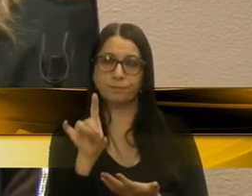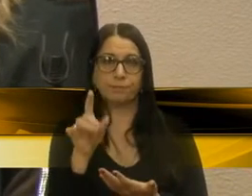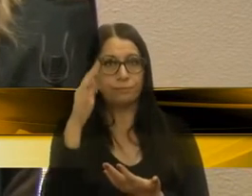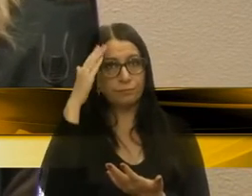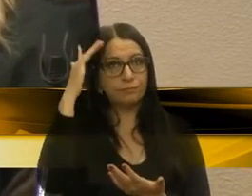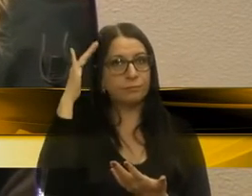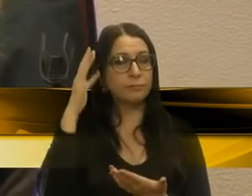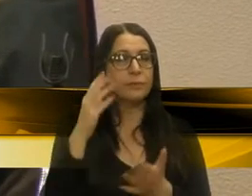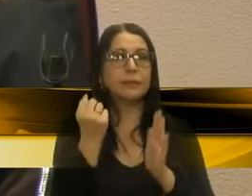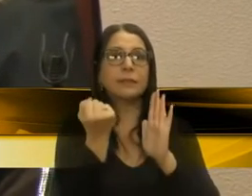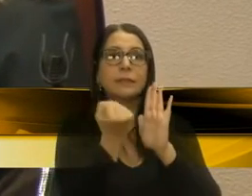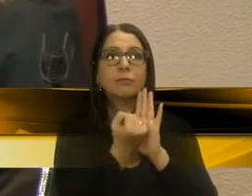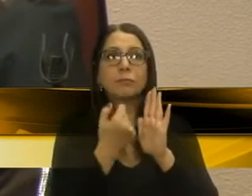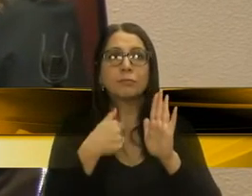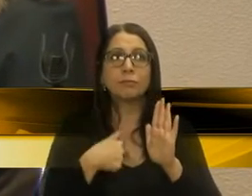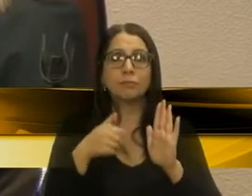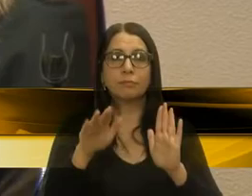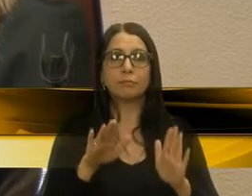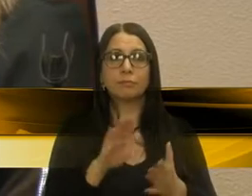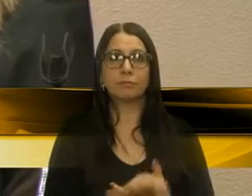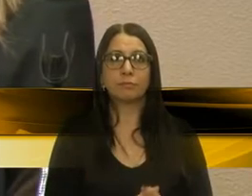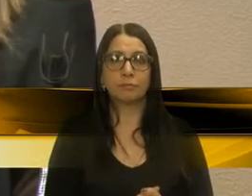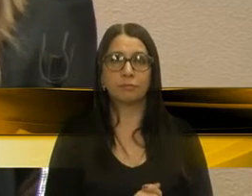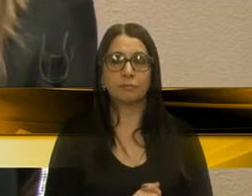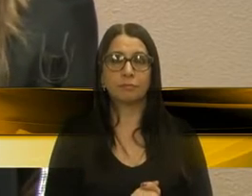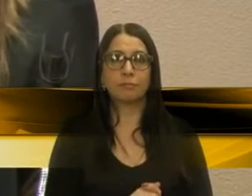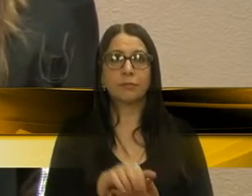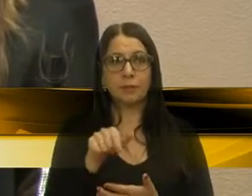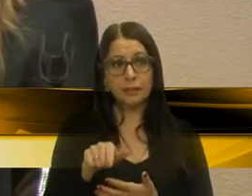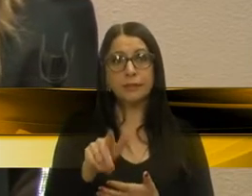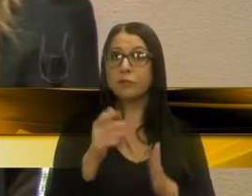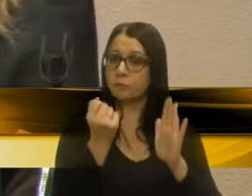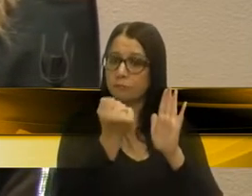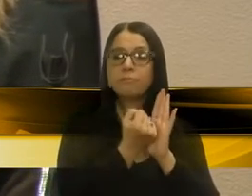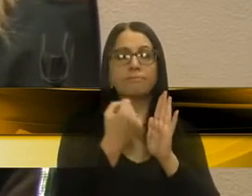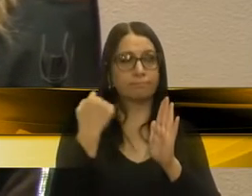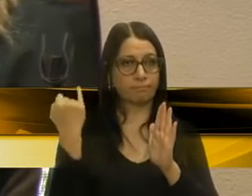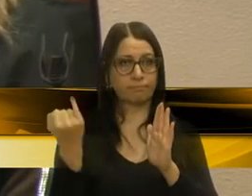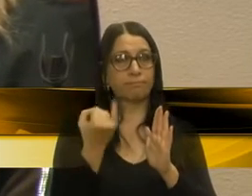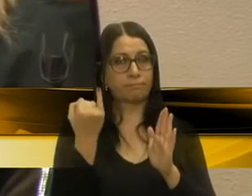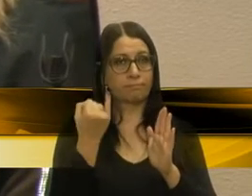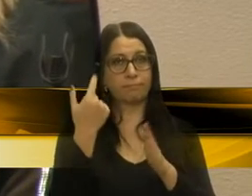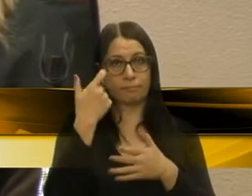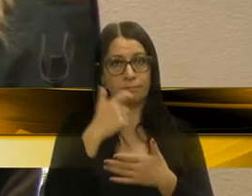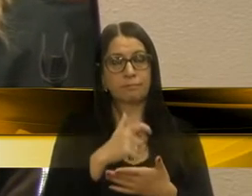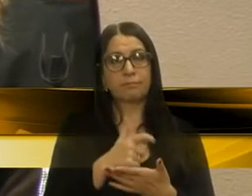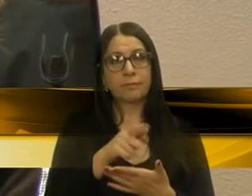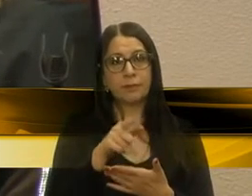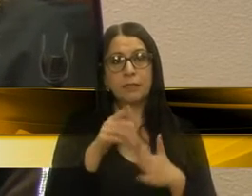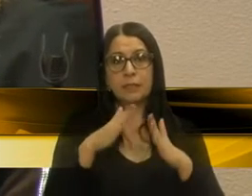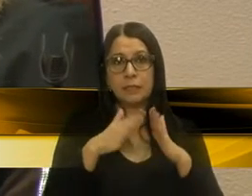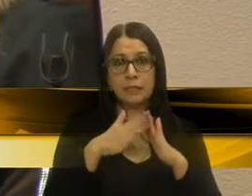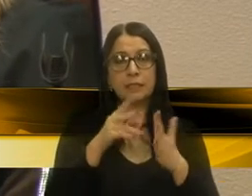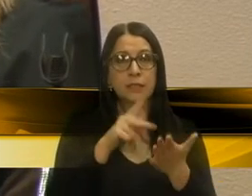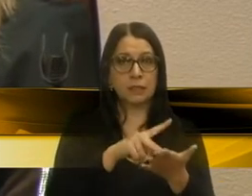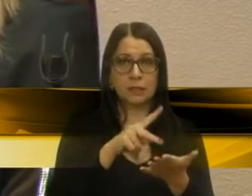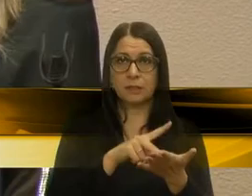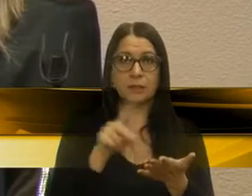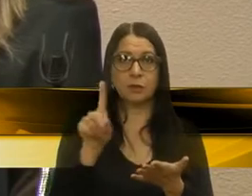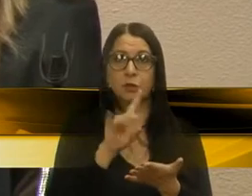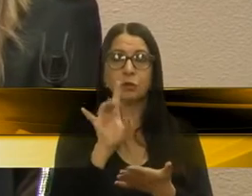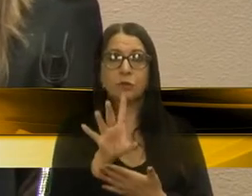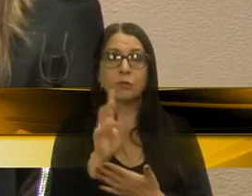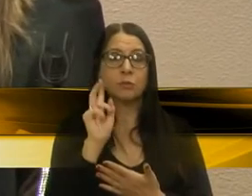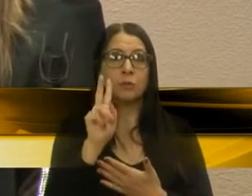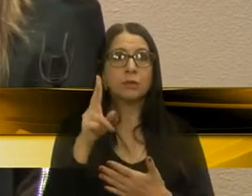refletir que marcas eu deixaria. E o seu Sbabbo deixou marcas importantes. Eu acho que nessa casa, de fato, não só por